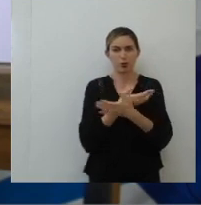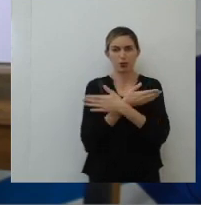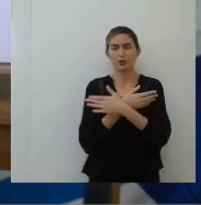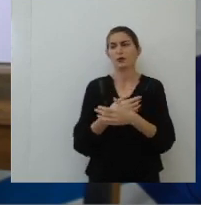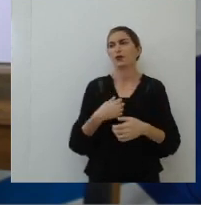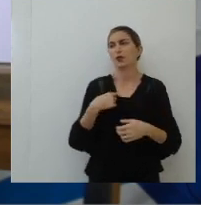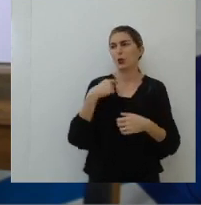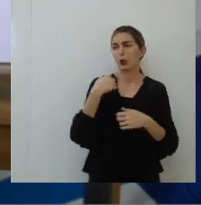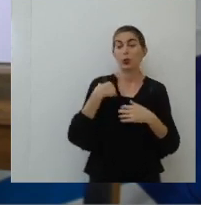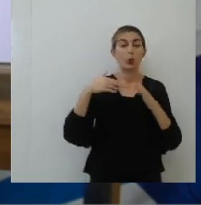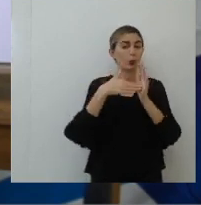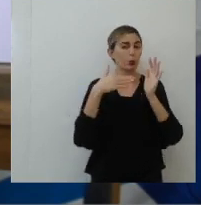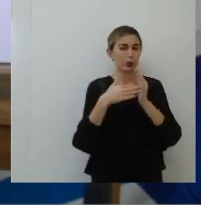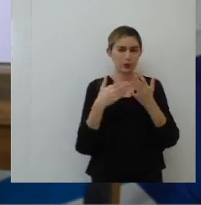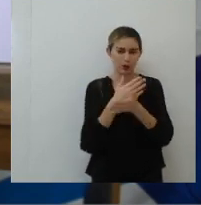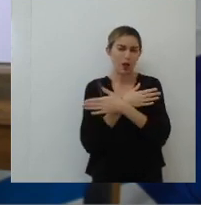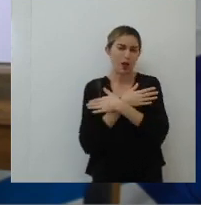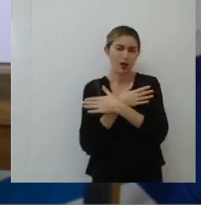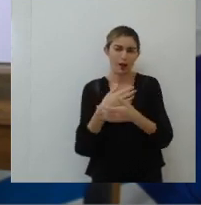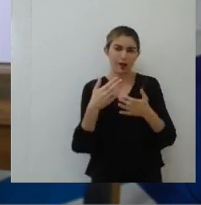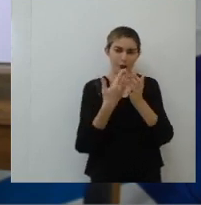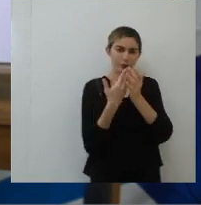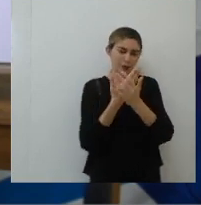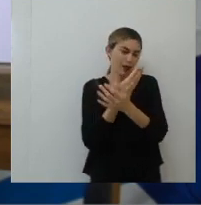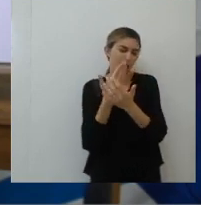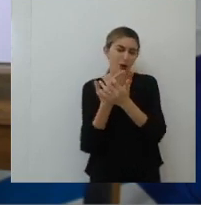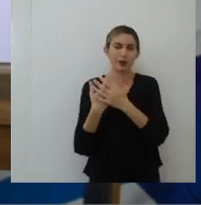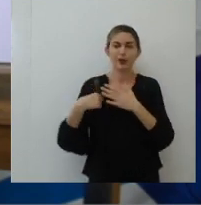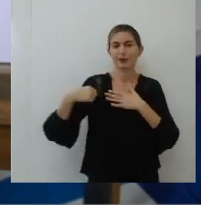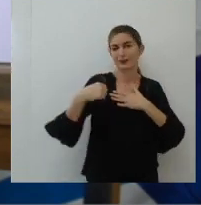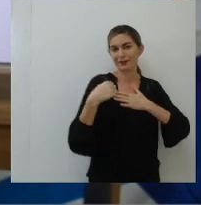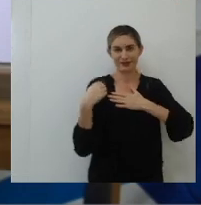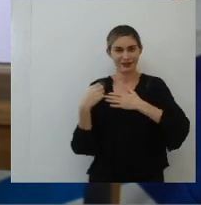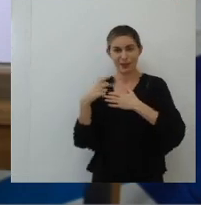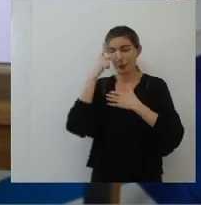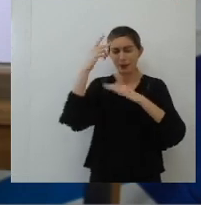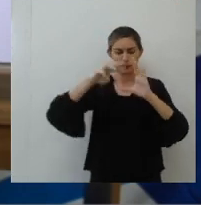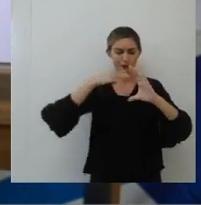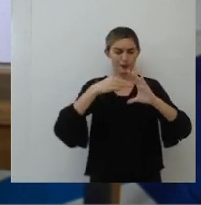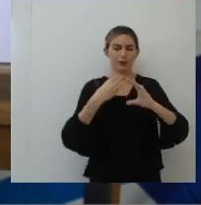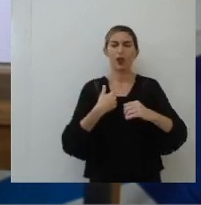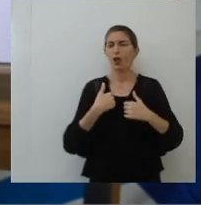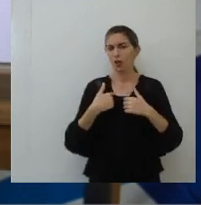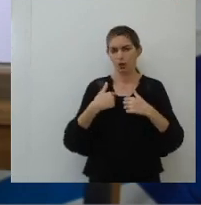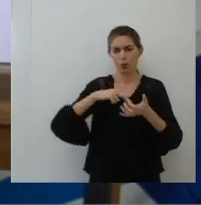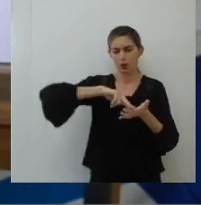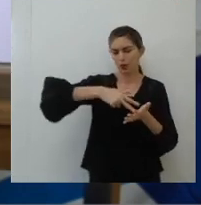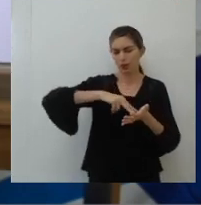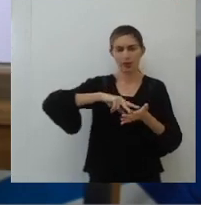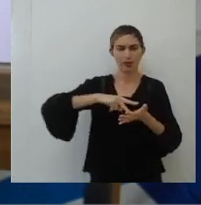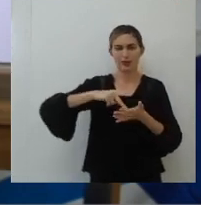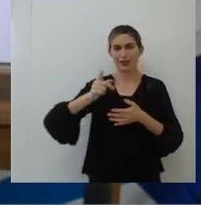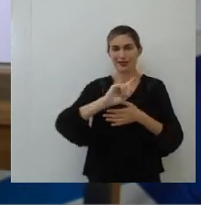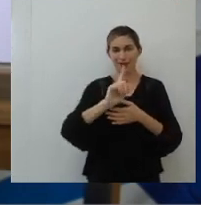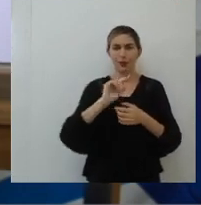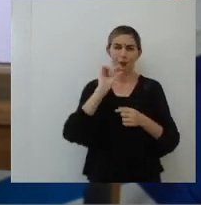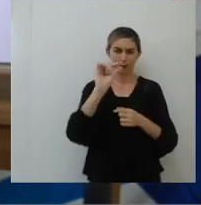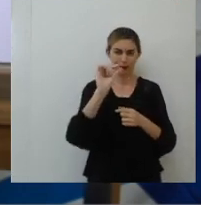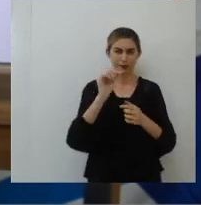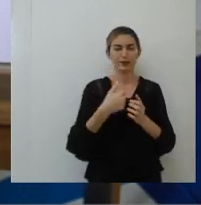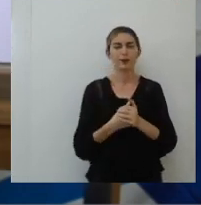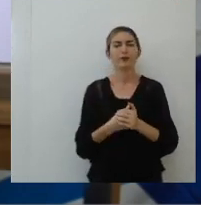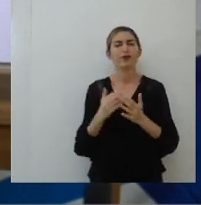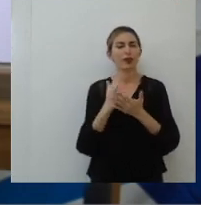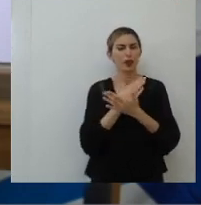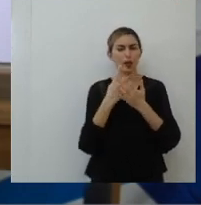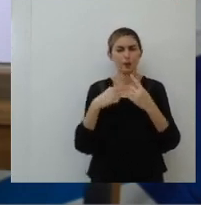última aula, Maria, eu dancei. Aí eu recebi muitas mensagens dizendo: professor, o senhor dançou, eu adorei. Eu não vou dançar. Eu vou dançar um pouquinho. Pode dançar, pode? Aí tem uma